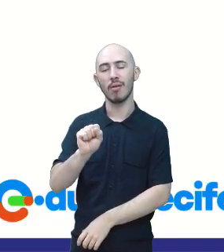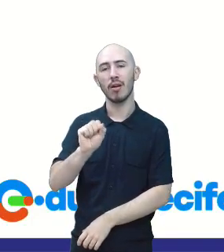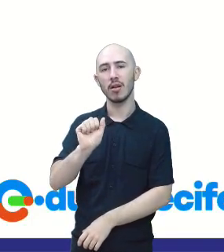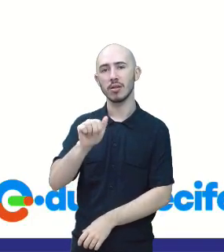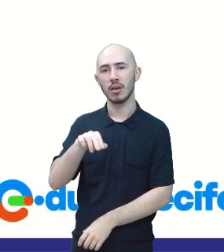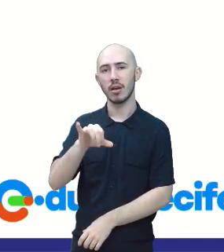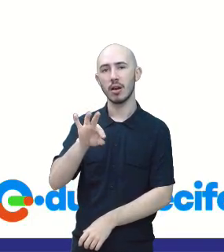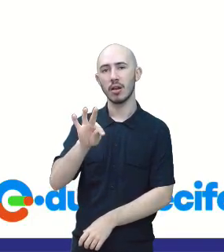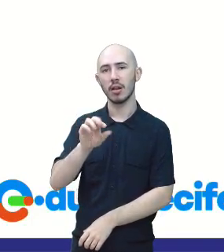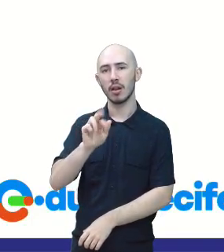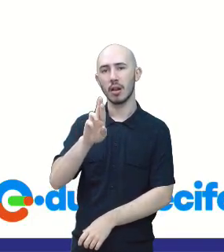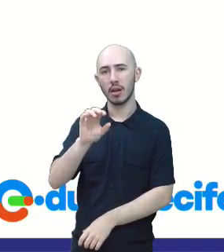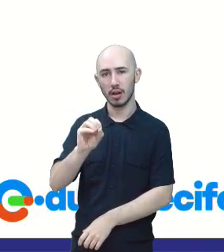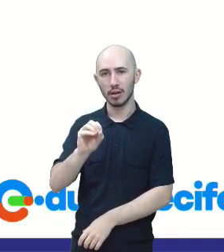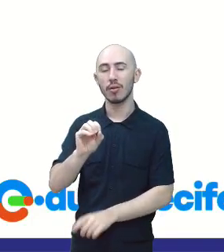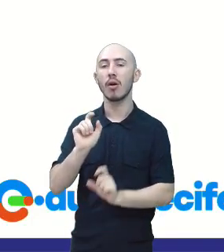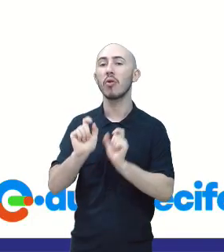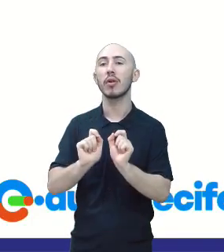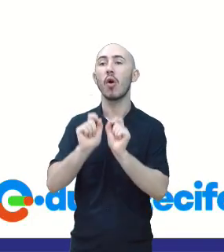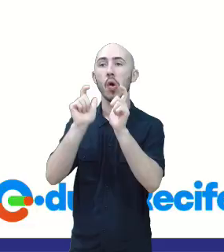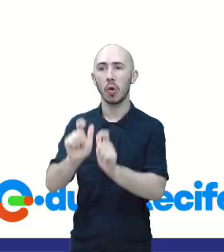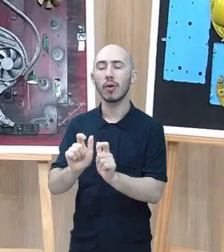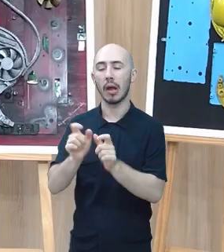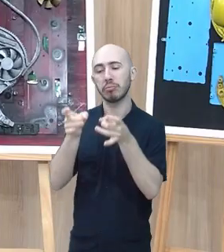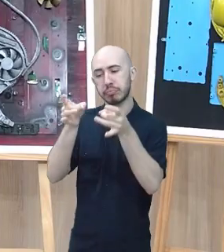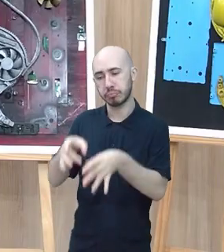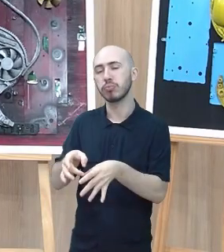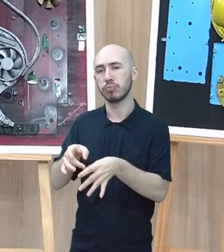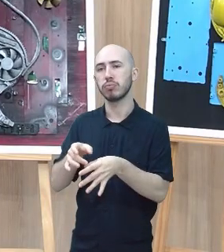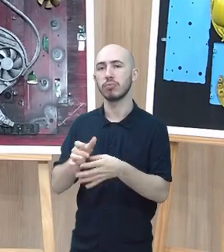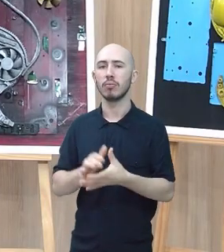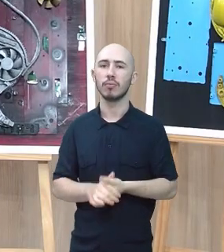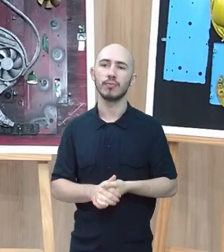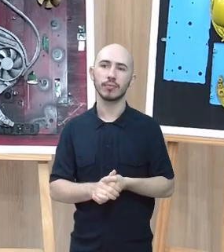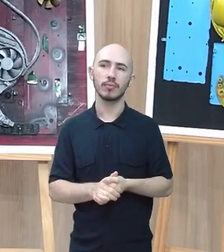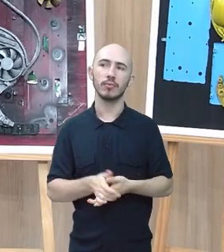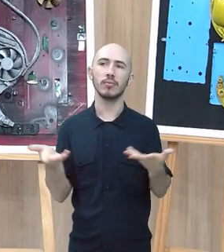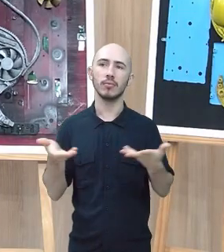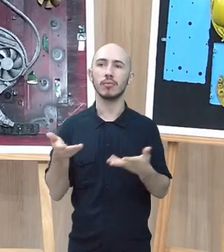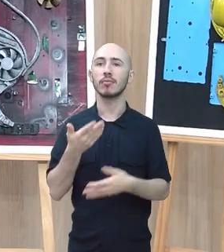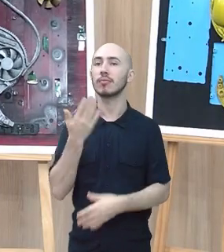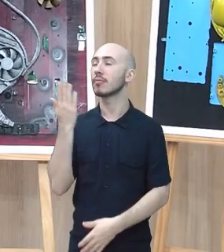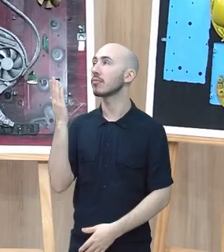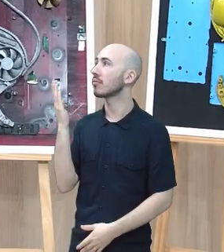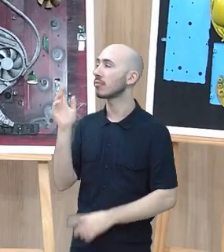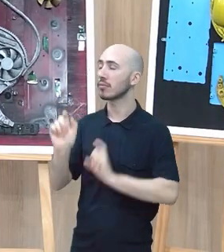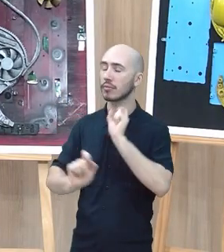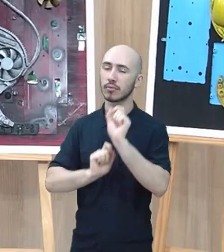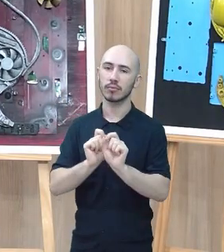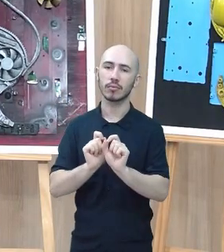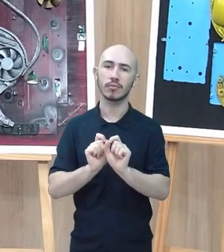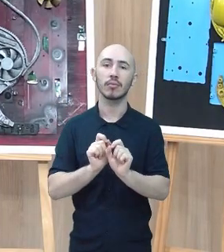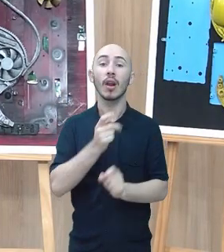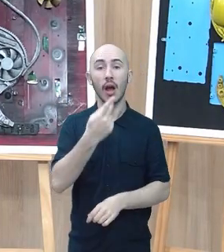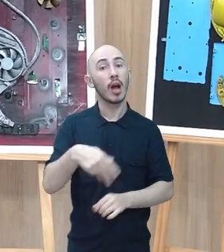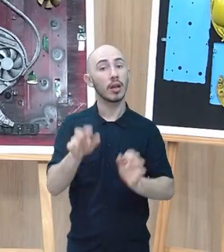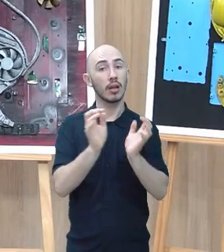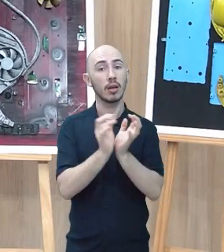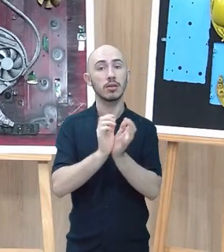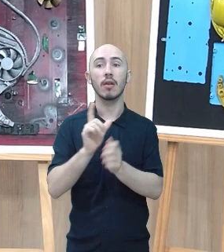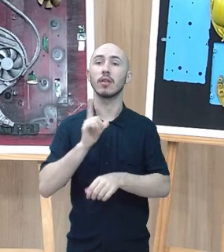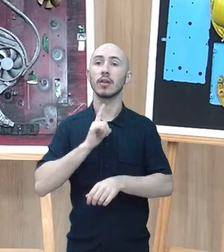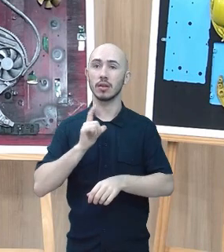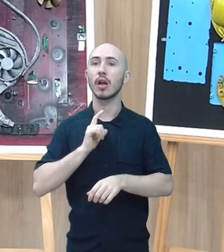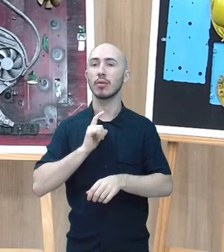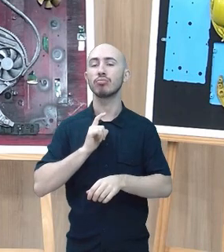decomposição final desses resíduos sólidos, ok? Aqui, na nossa cidade, né, a gente tem uma central